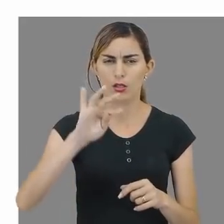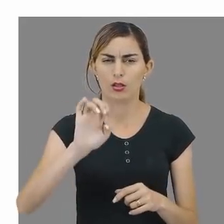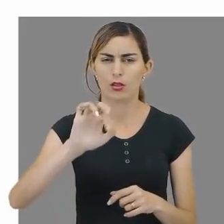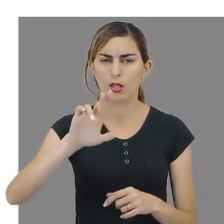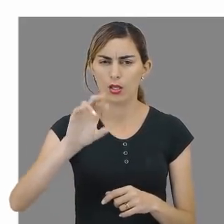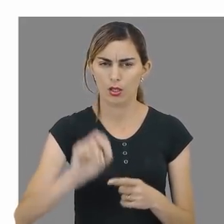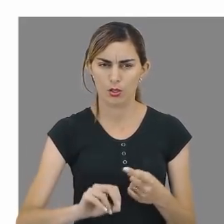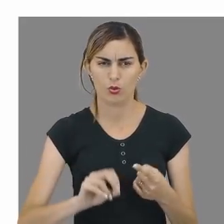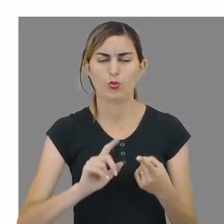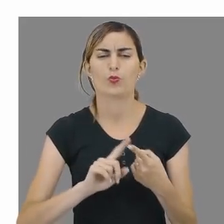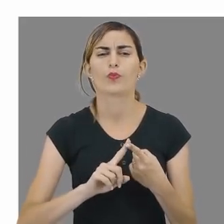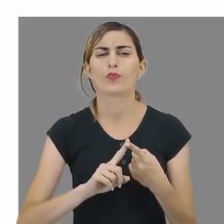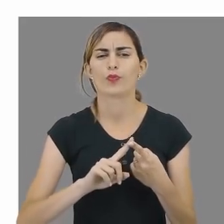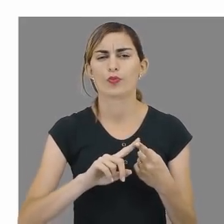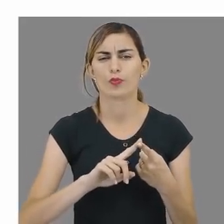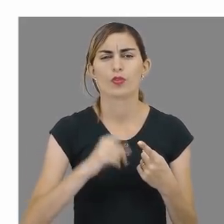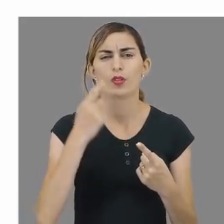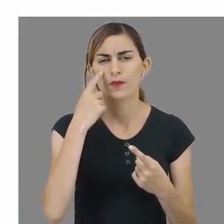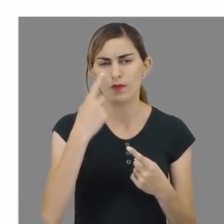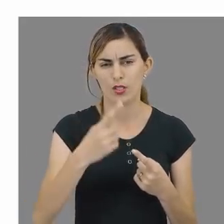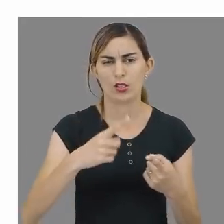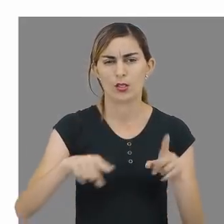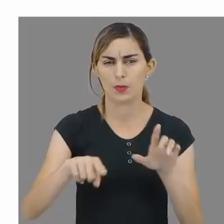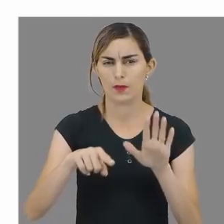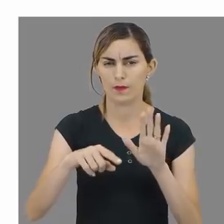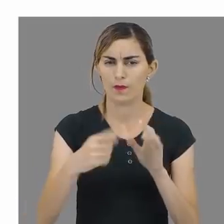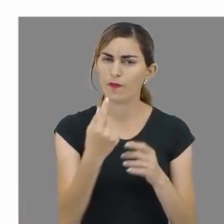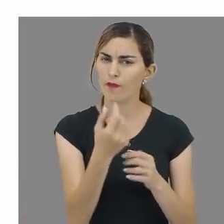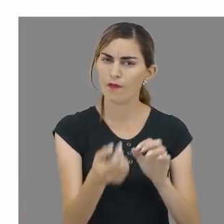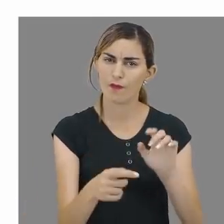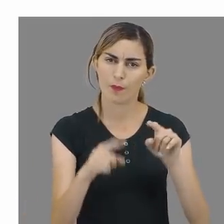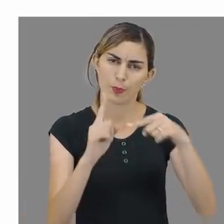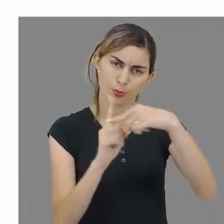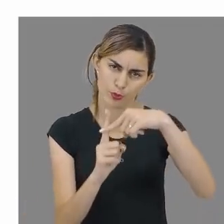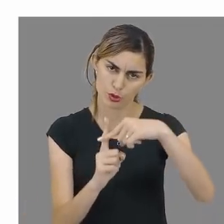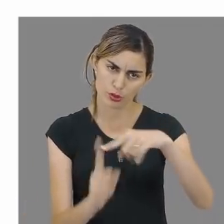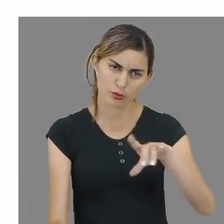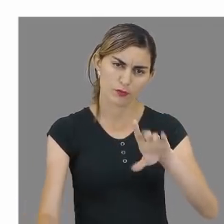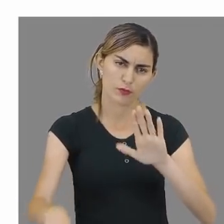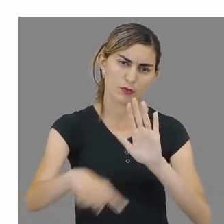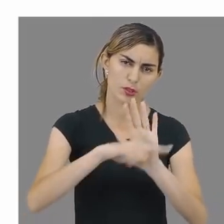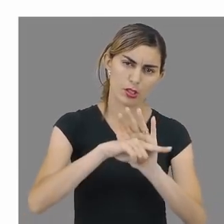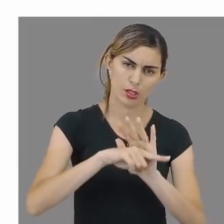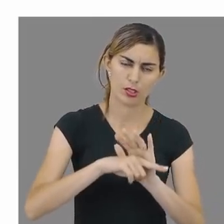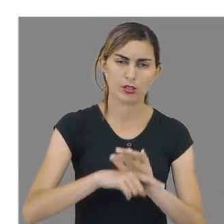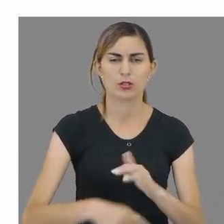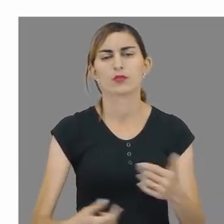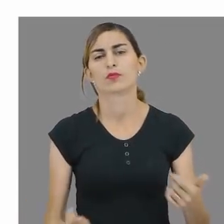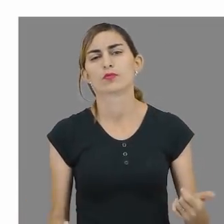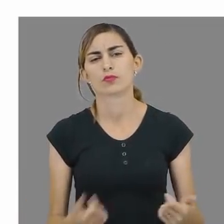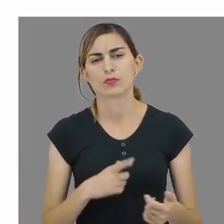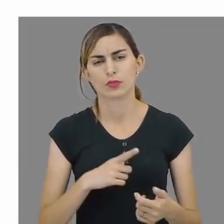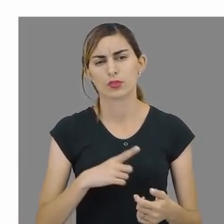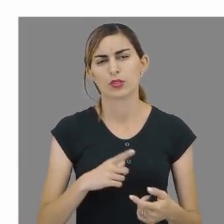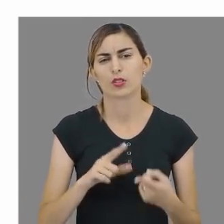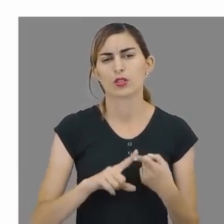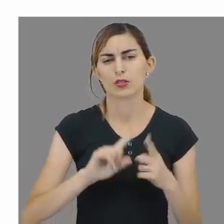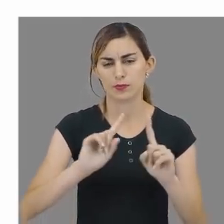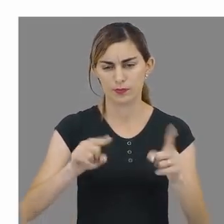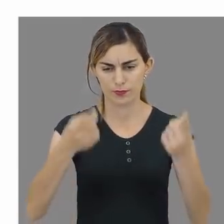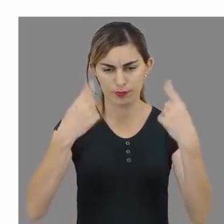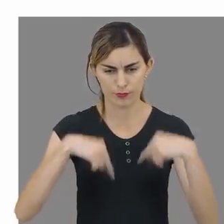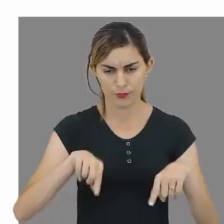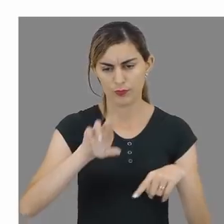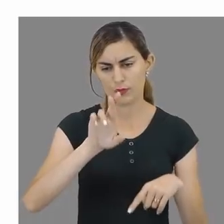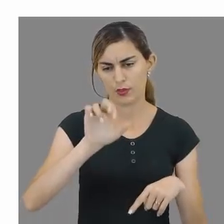inteiro, que pode assumir valores negativos e positivos, sendo eles todos inteiros. Em